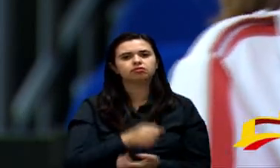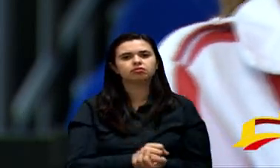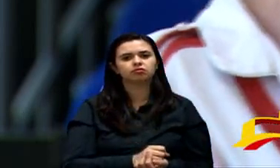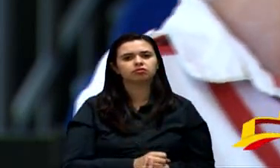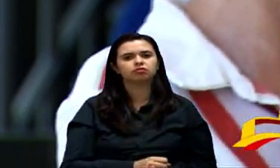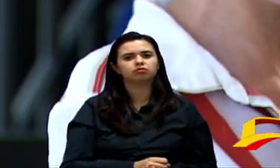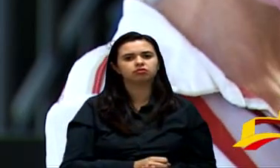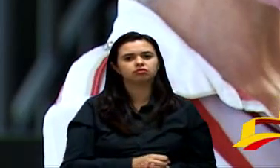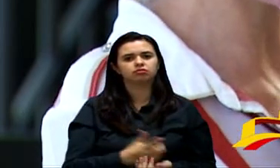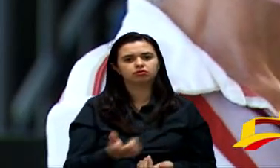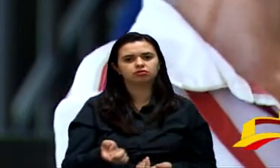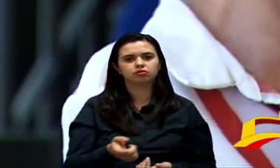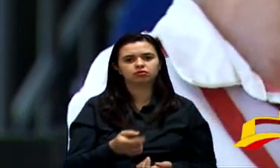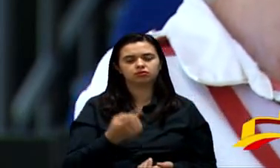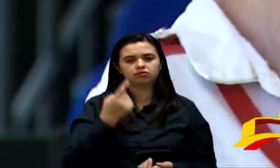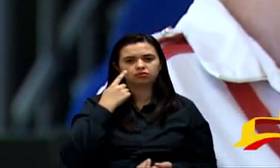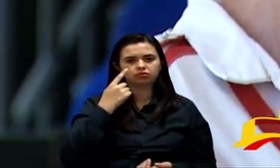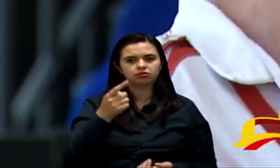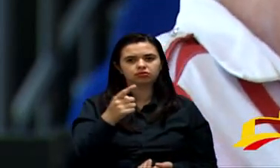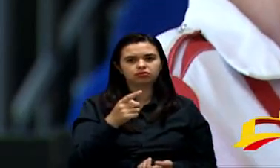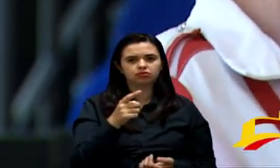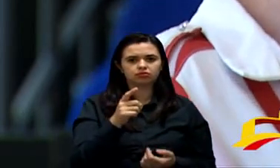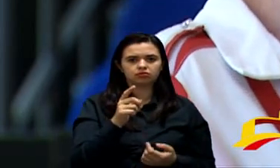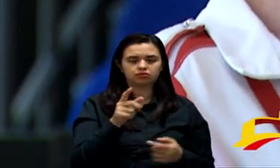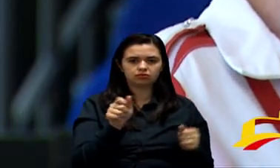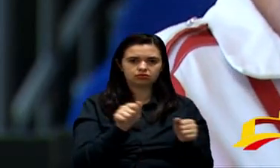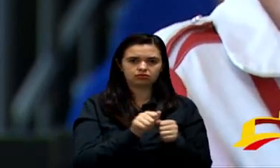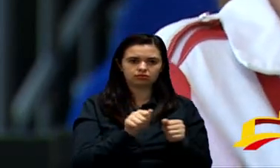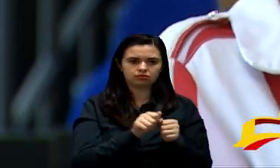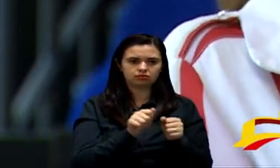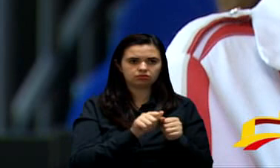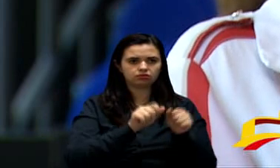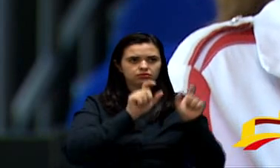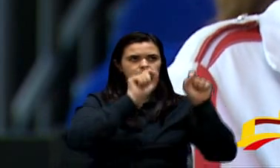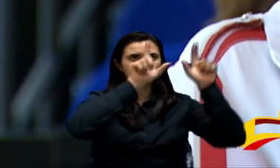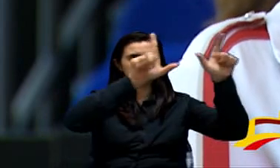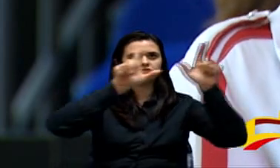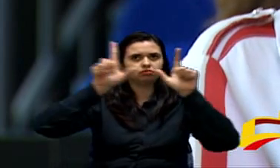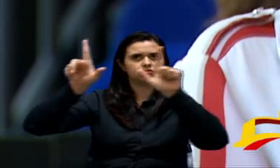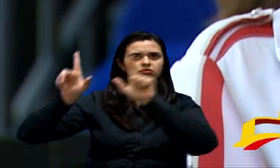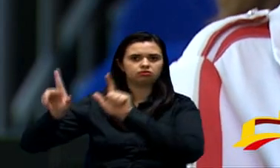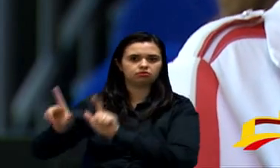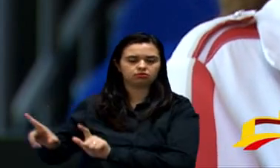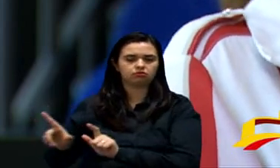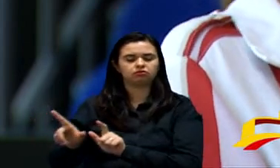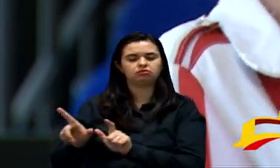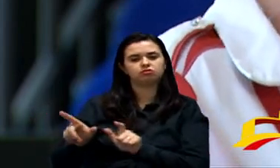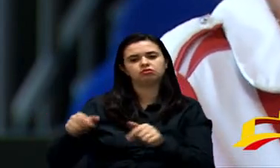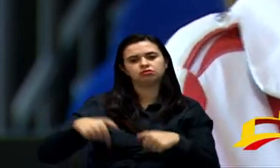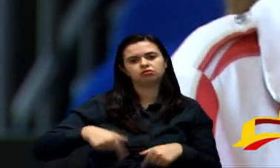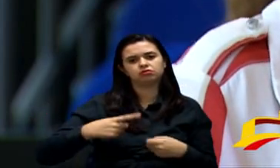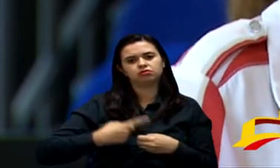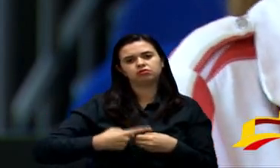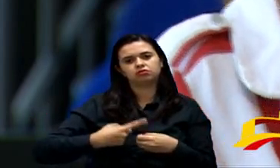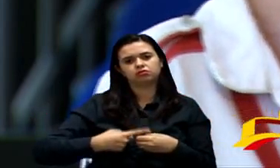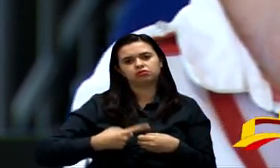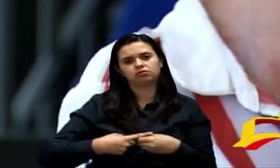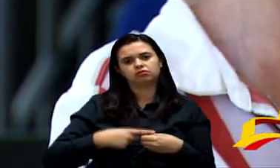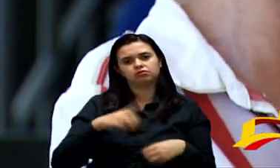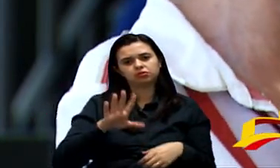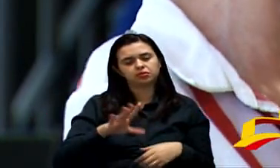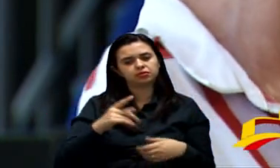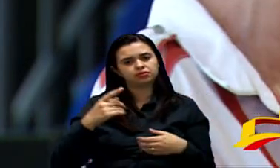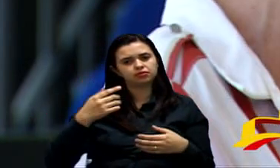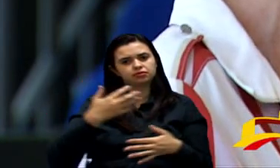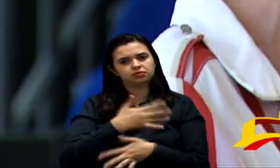fez tipo um lambe-lambe e fixou em vários locais na cidade, mas essa não tem nenhum apoio do município. Então, acho que é importante